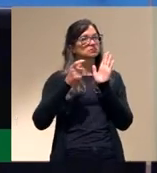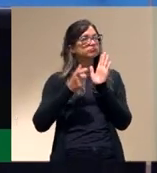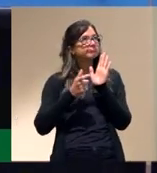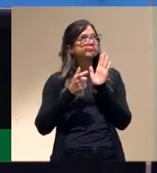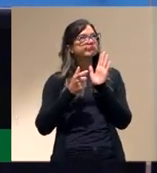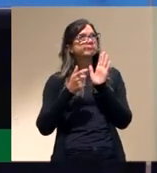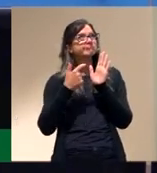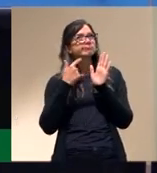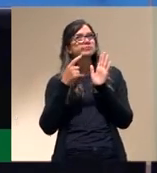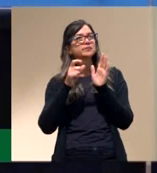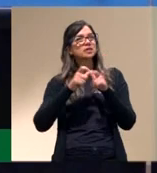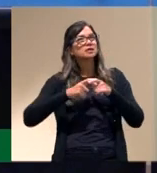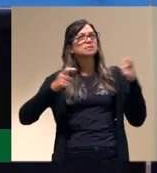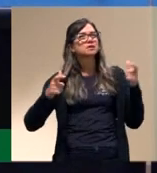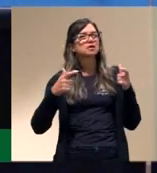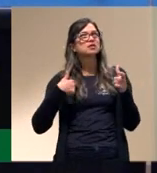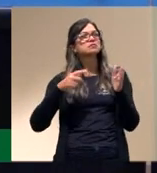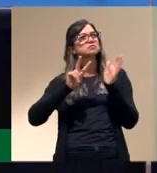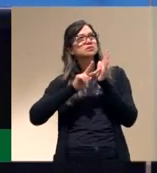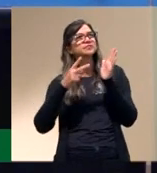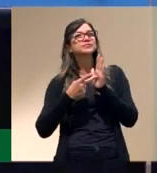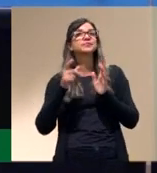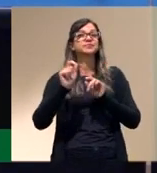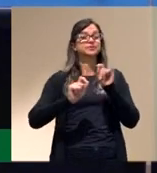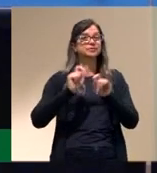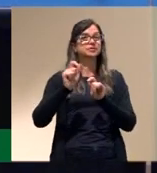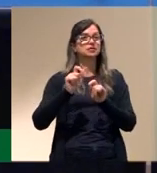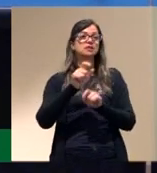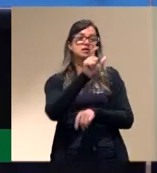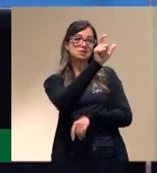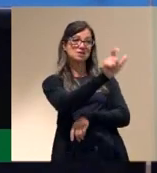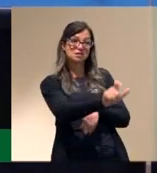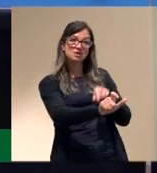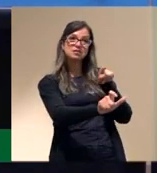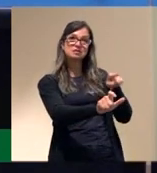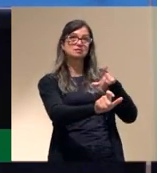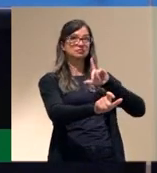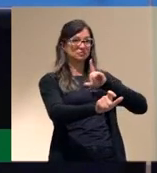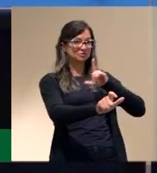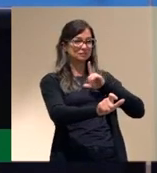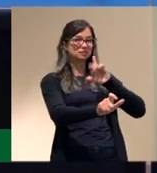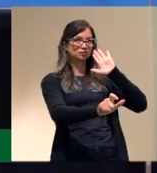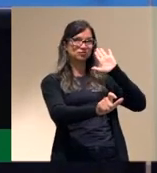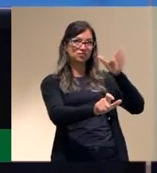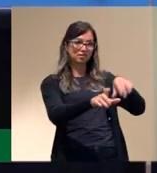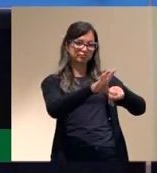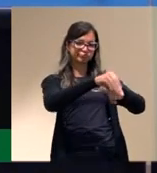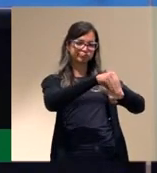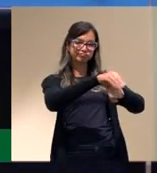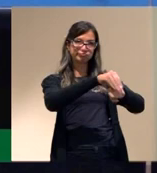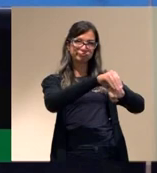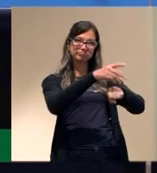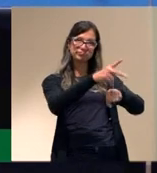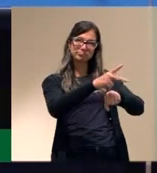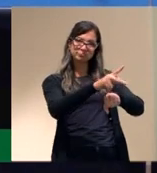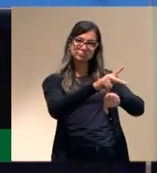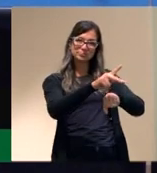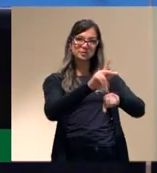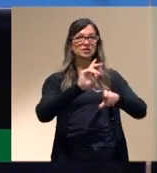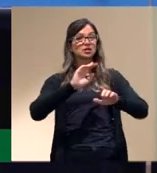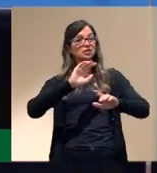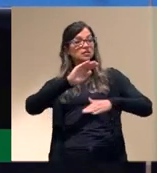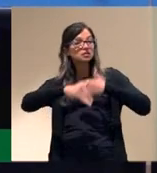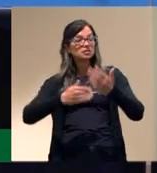ampliar significa que eu vou reconhecer que ela já tem algo, certo? E a partir do que ela tem da criança, eu